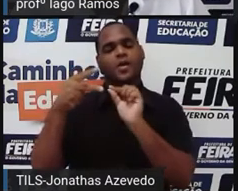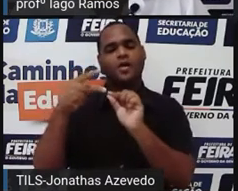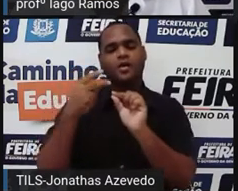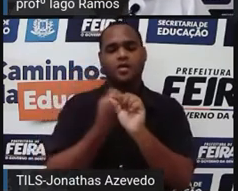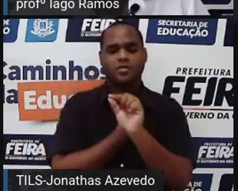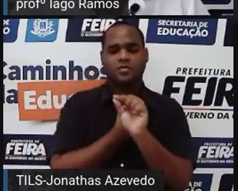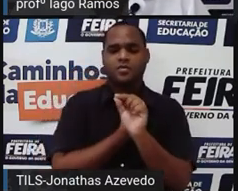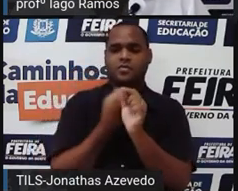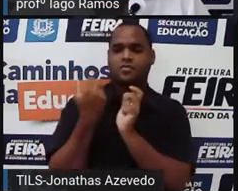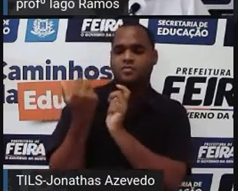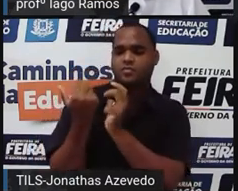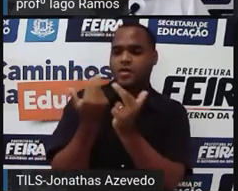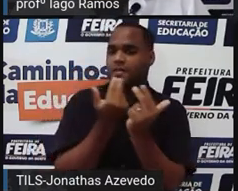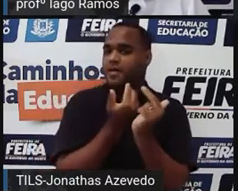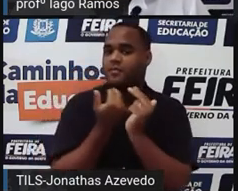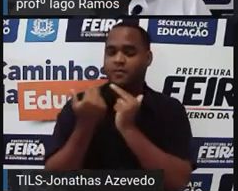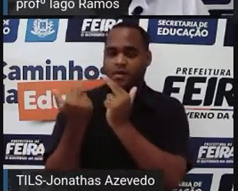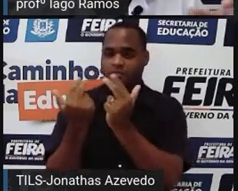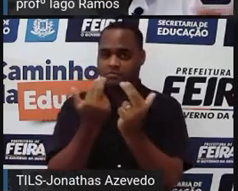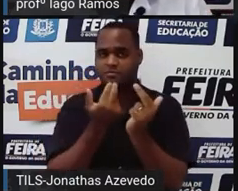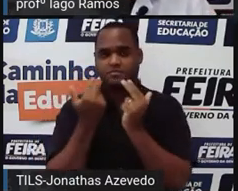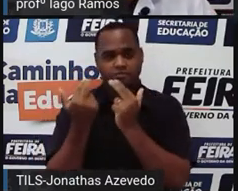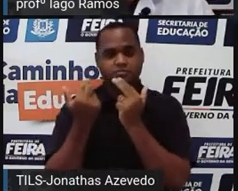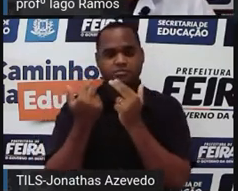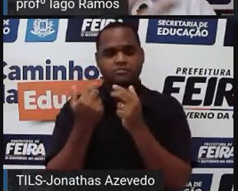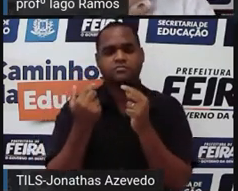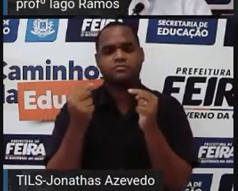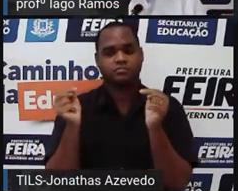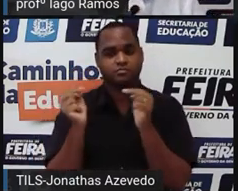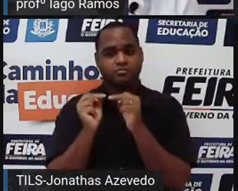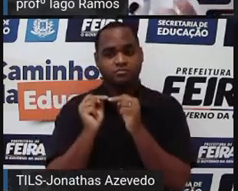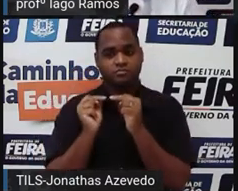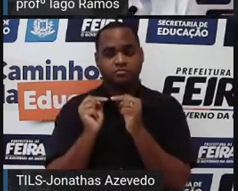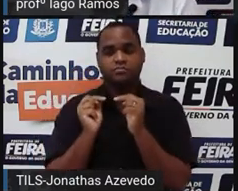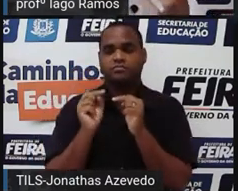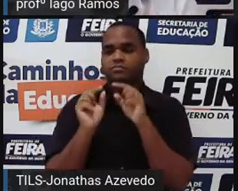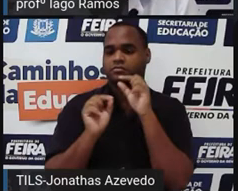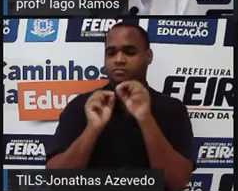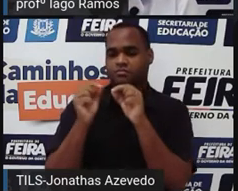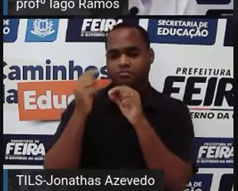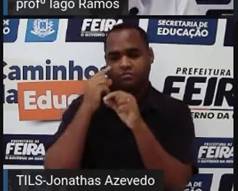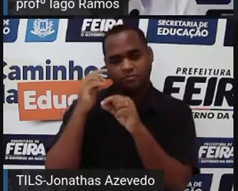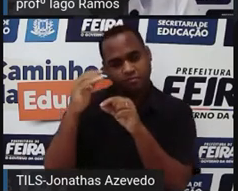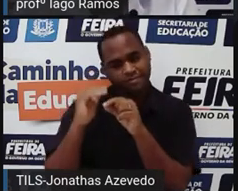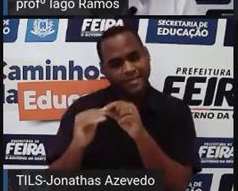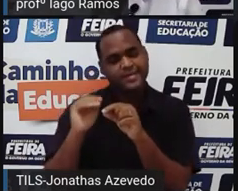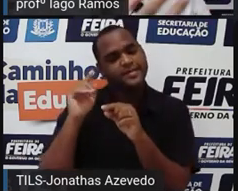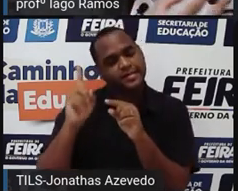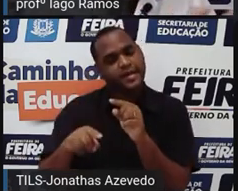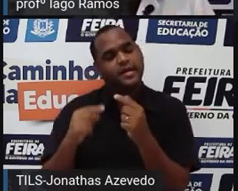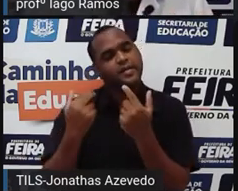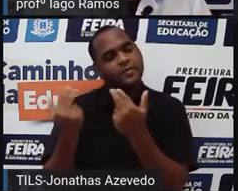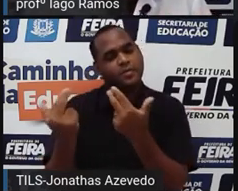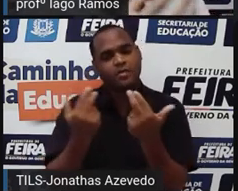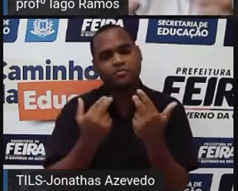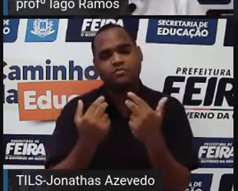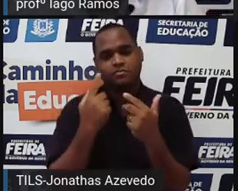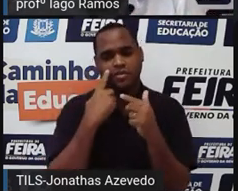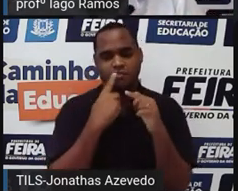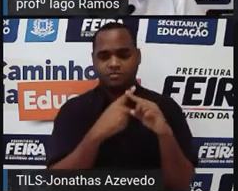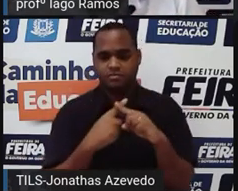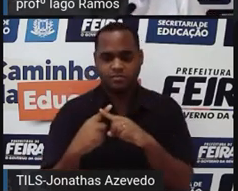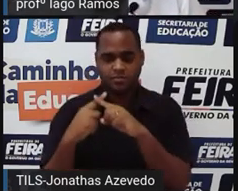têm expoentes iguais. A gente viu quando as bases embaixo eram iguais, na multiplicação